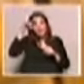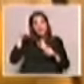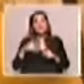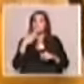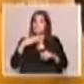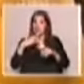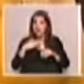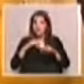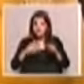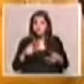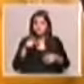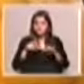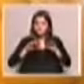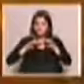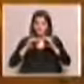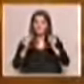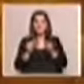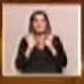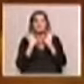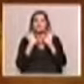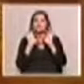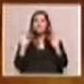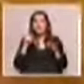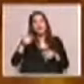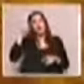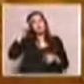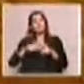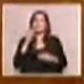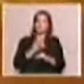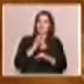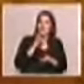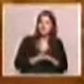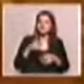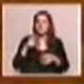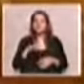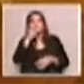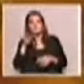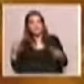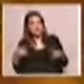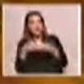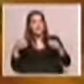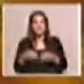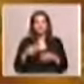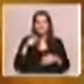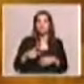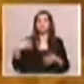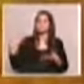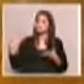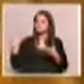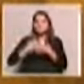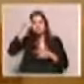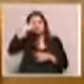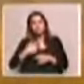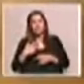crosta é lisa, fina e este queijo, que celebra quadras festivas, momentos familiares e convívios entre amigos, tem ganho ao longo da sua